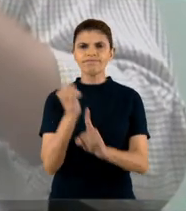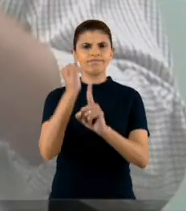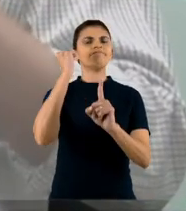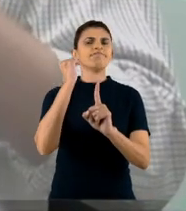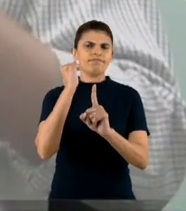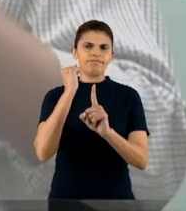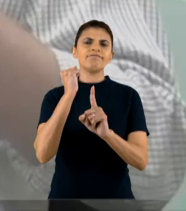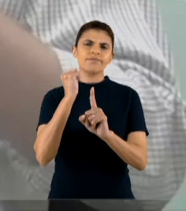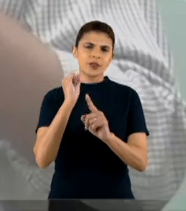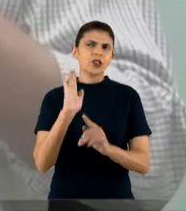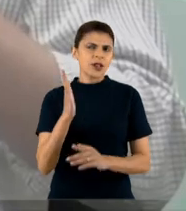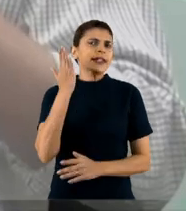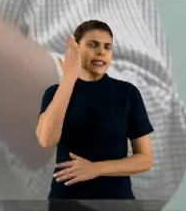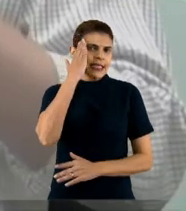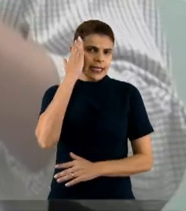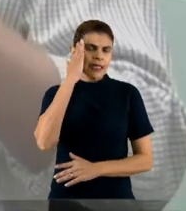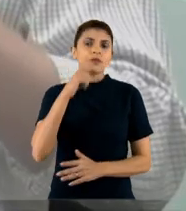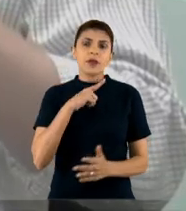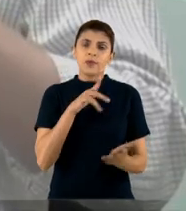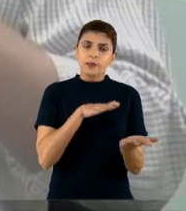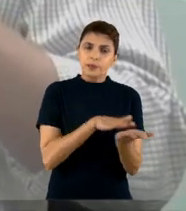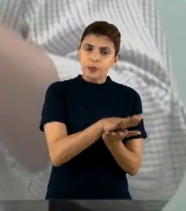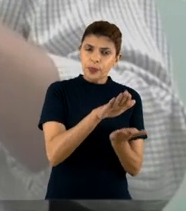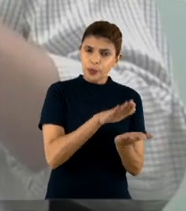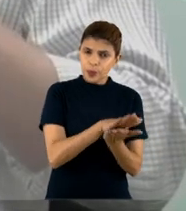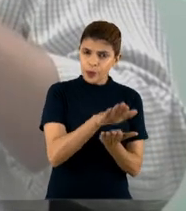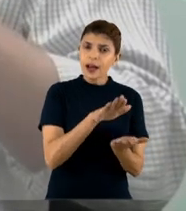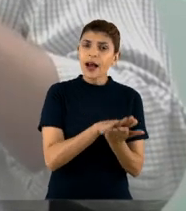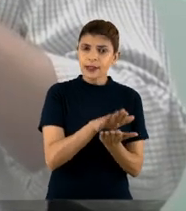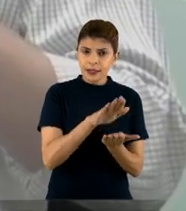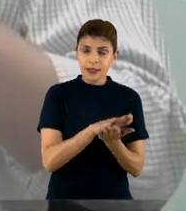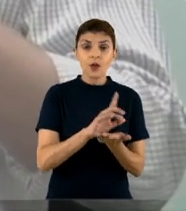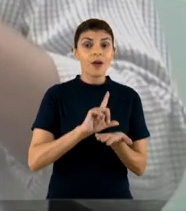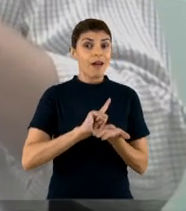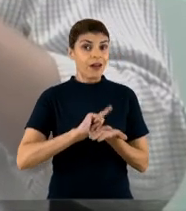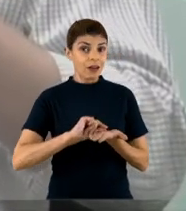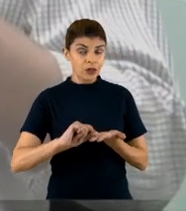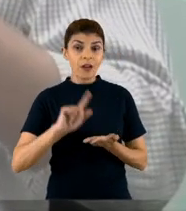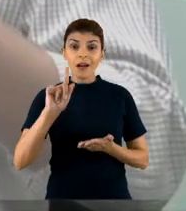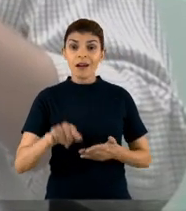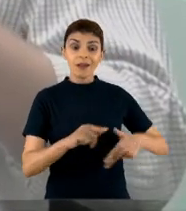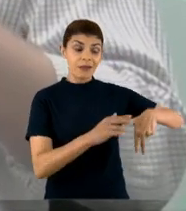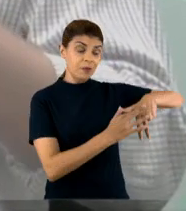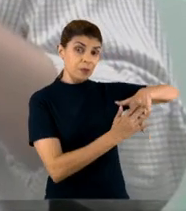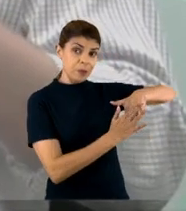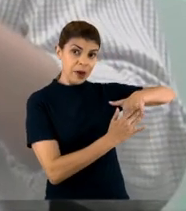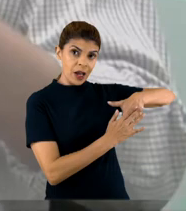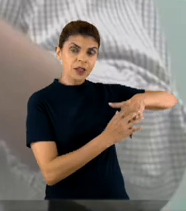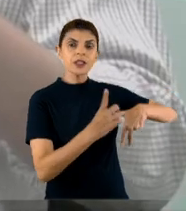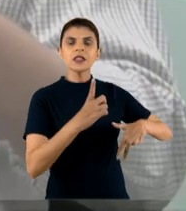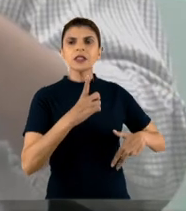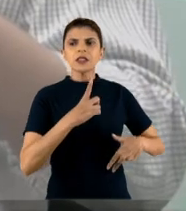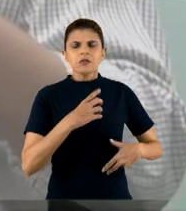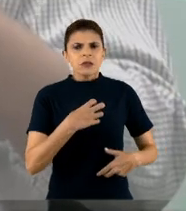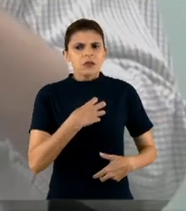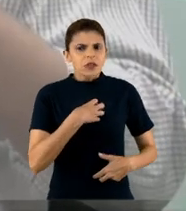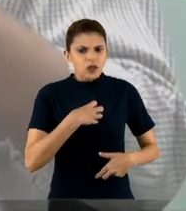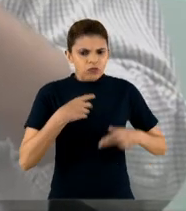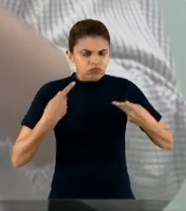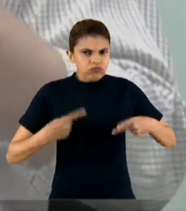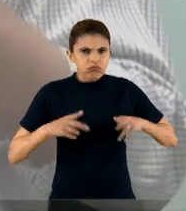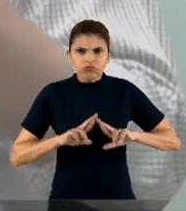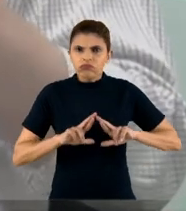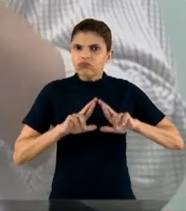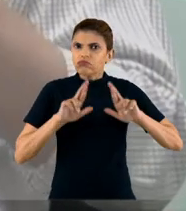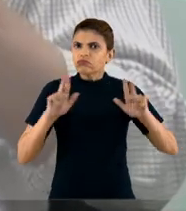importante e emblemático que foi, inclusive entrou numa publicação recente sobre coronavírus, foi justamente um